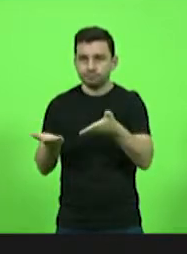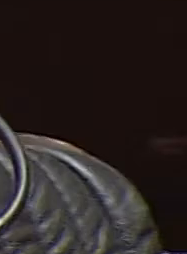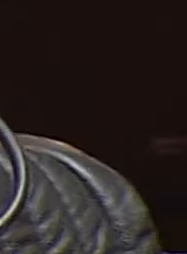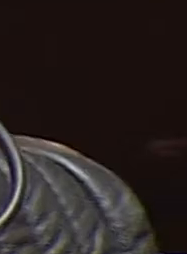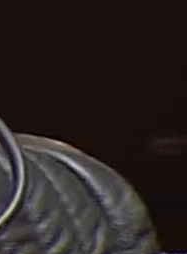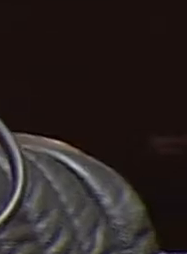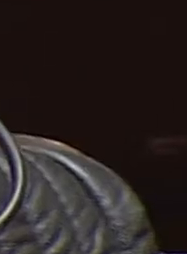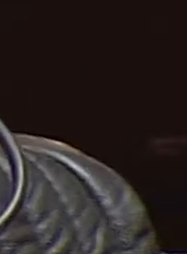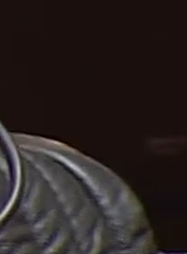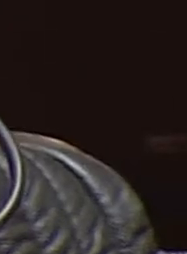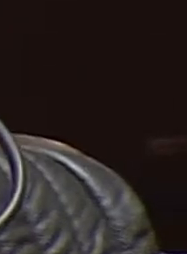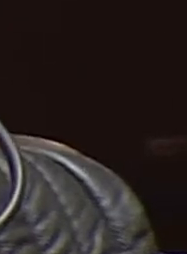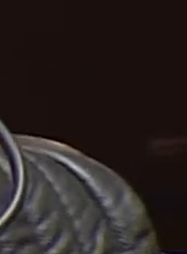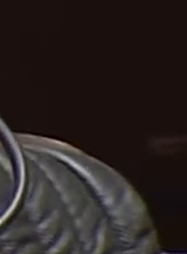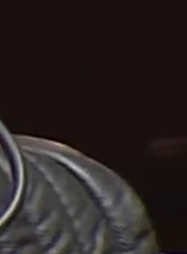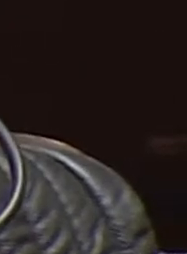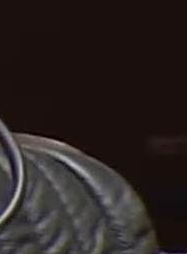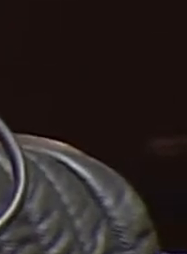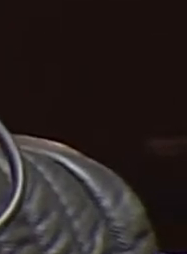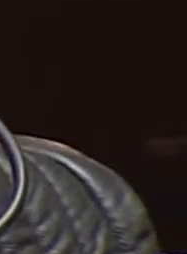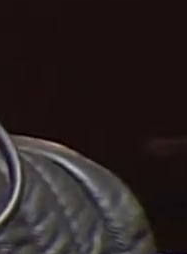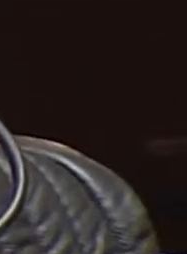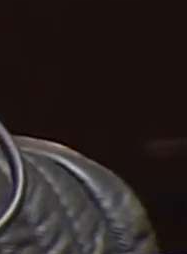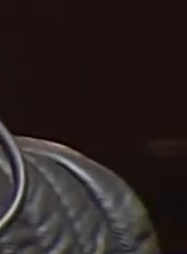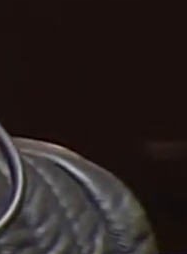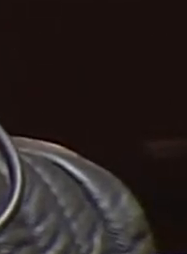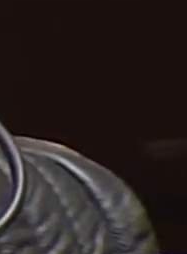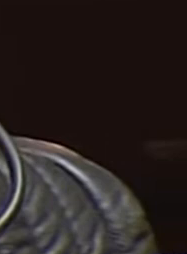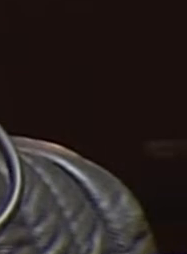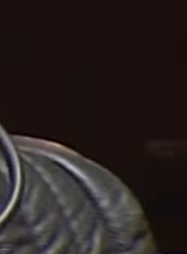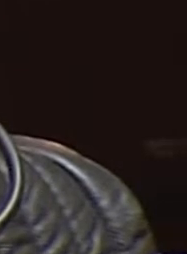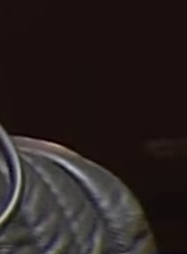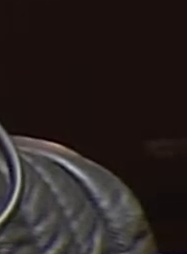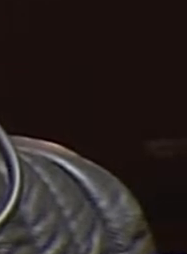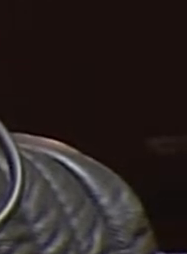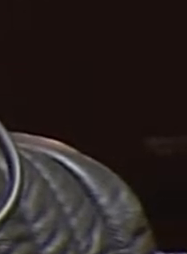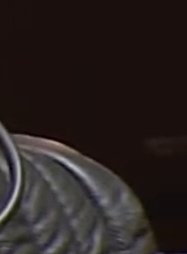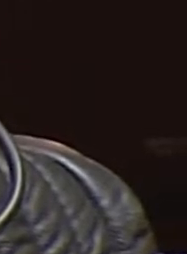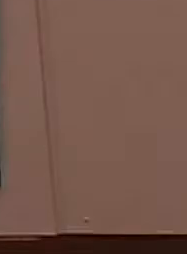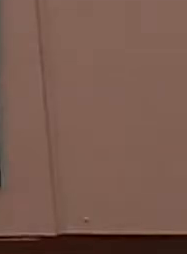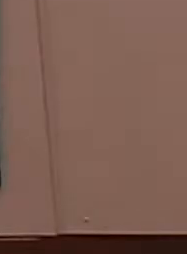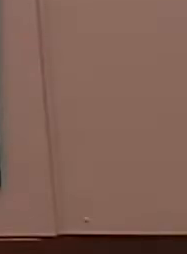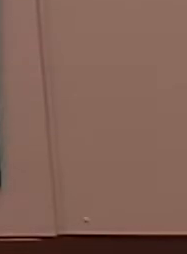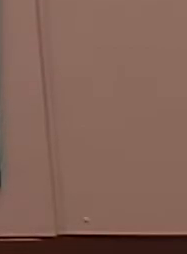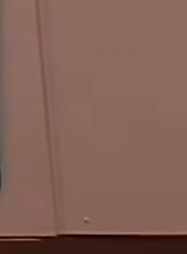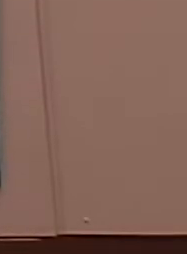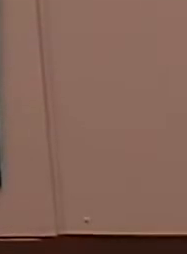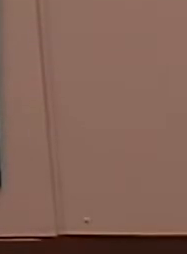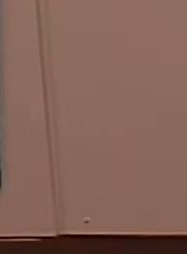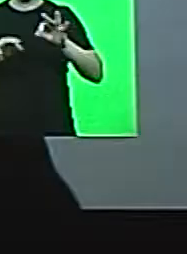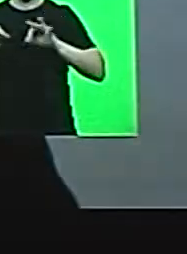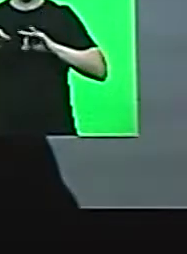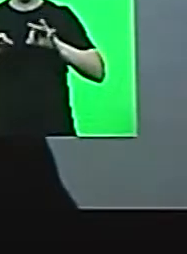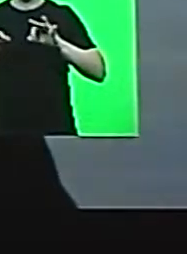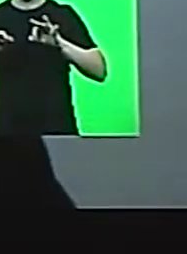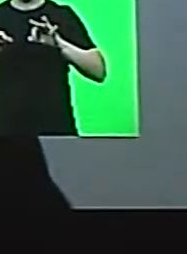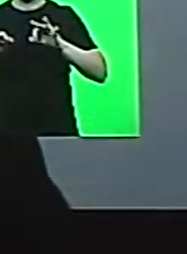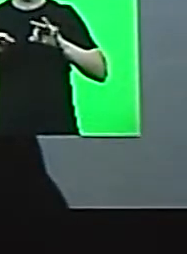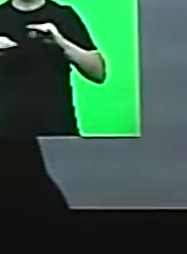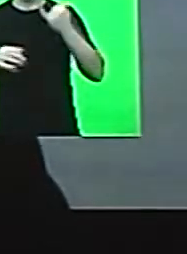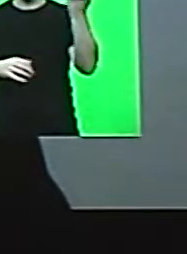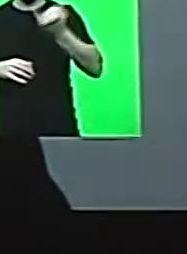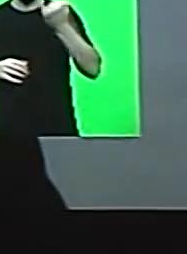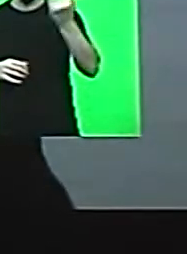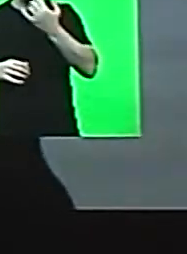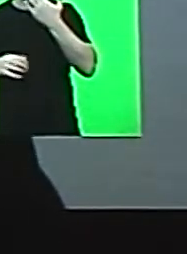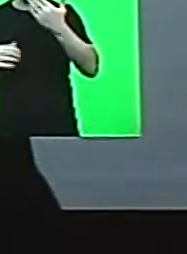outubro. Os parlamentares chamaram a atenção para a ação direta de inconstitucionalidade apresentada pelo PSOL no âmbito